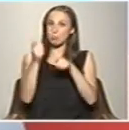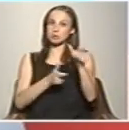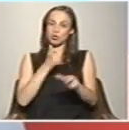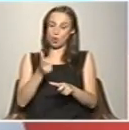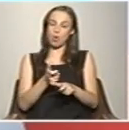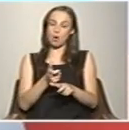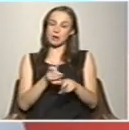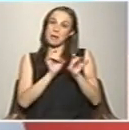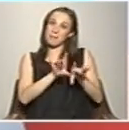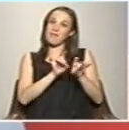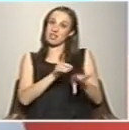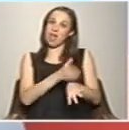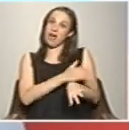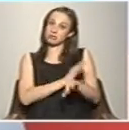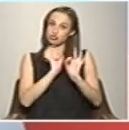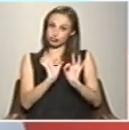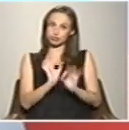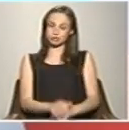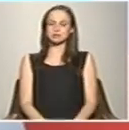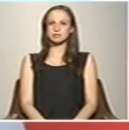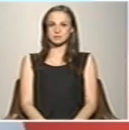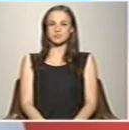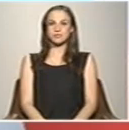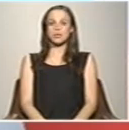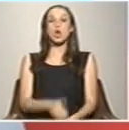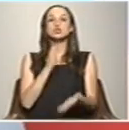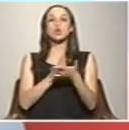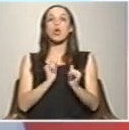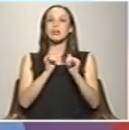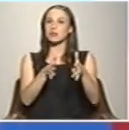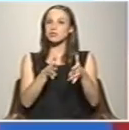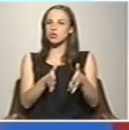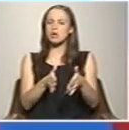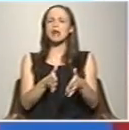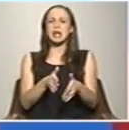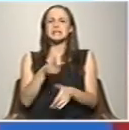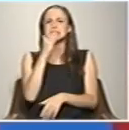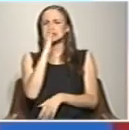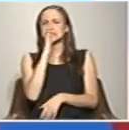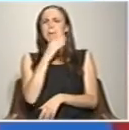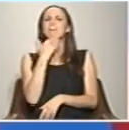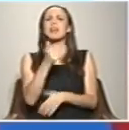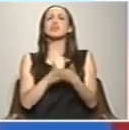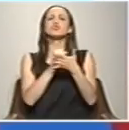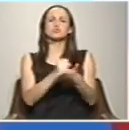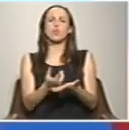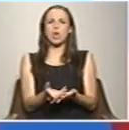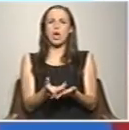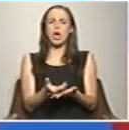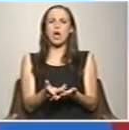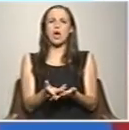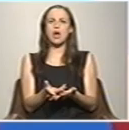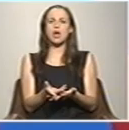de prevenção, exatamente. Sim, não só ao nível da intervenção. No caso das denúncias e quando vos pedem ajuda, claramente, que tipo de apoio ou de